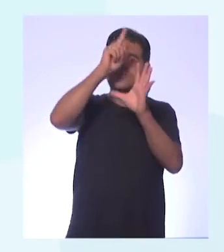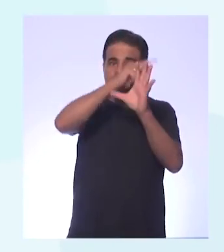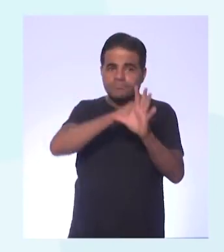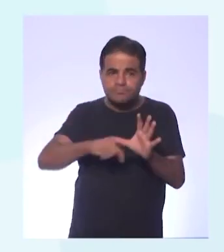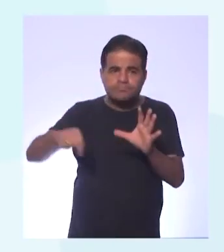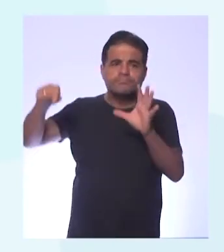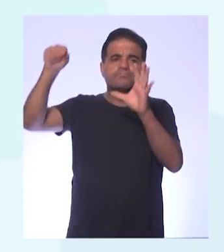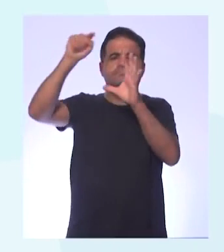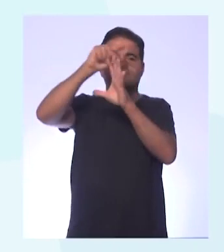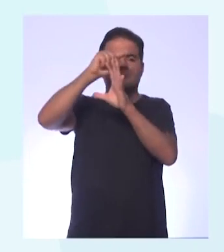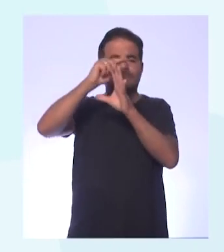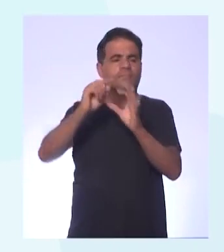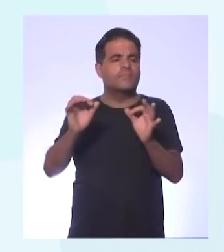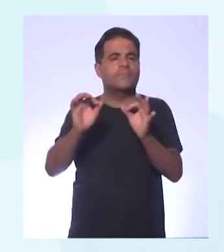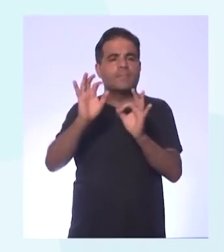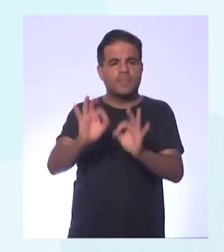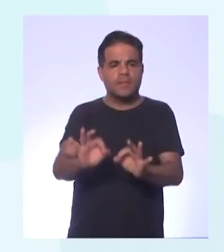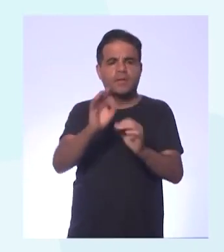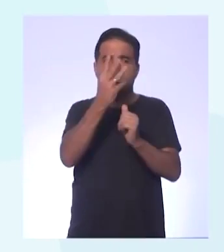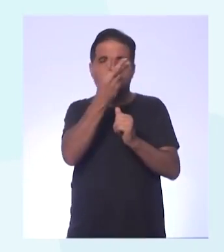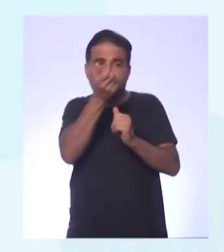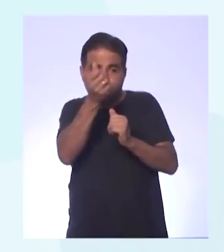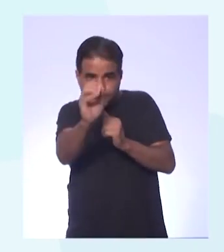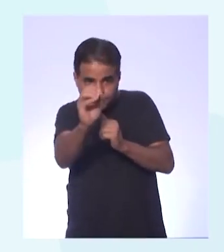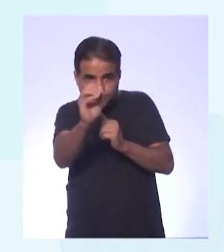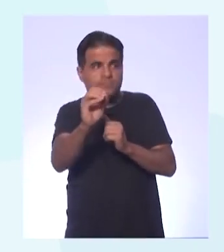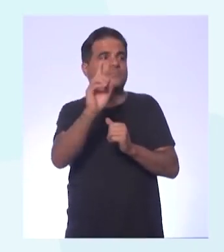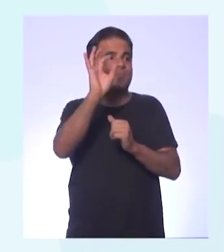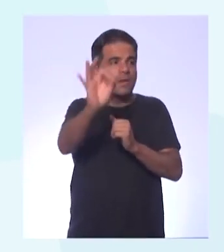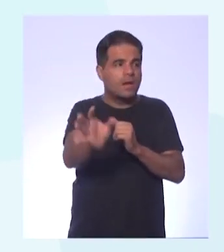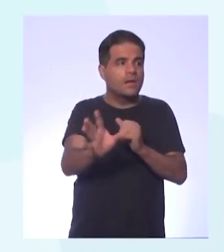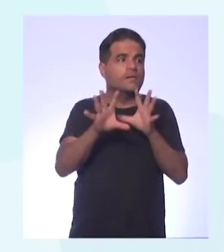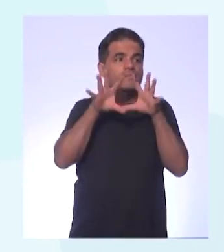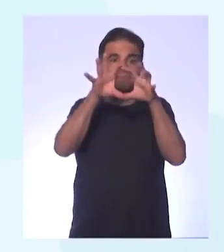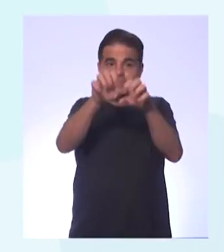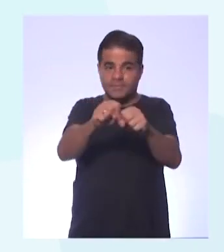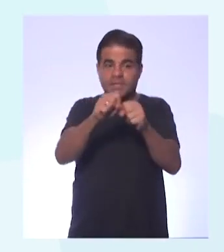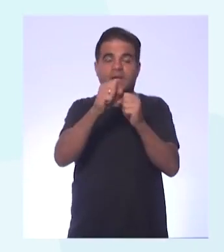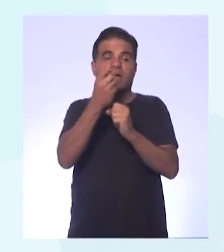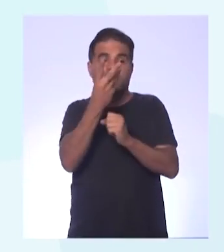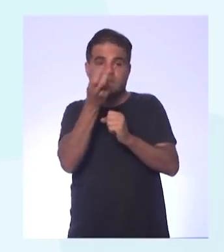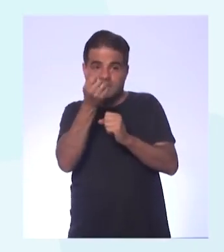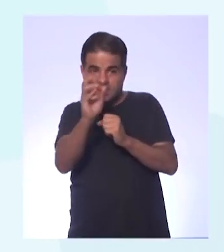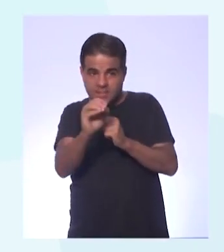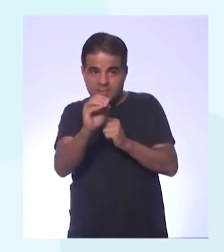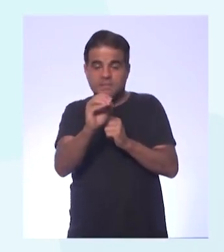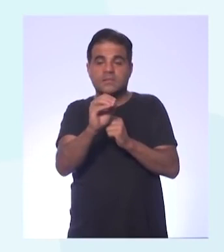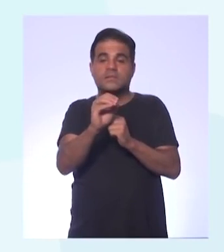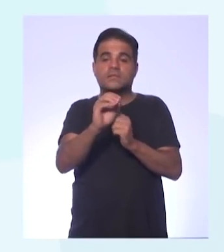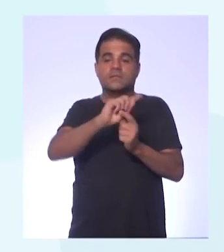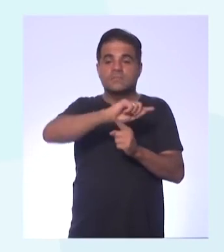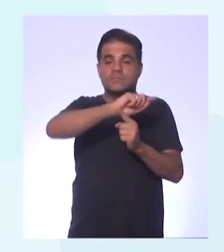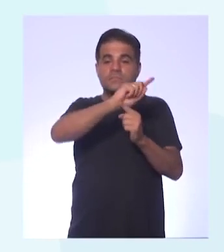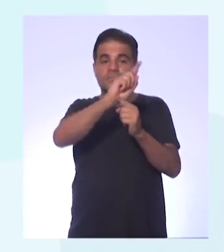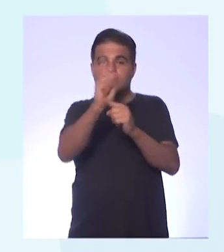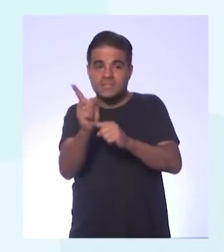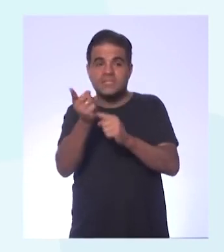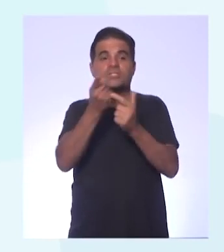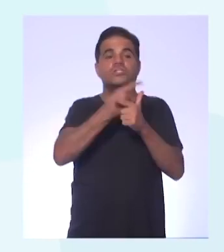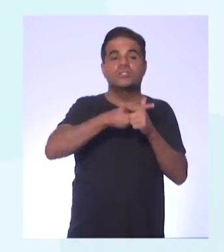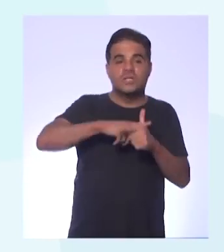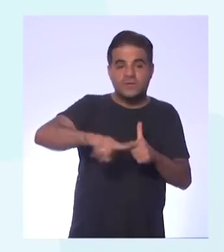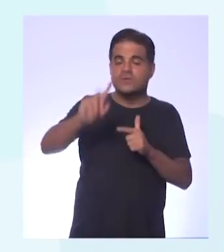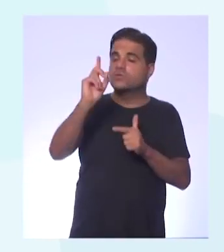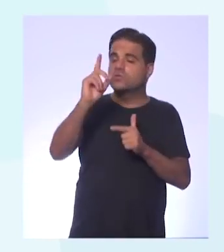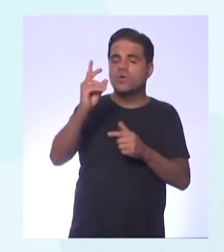é 360. Se a gente tem 12 partes, a gente vai ter que pegar esses 360 graus e vai dividir por 12